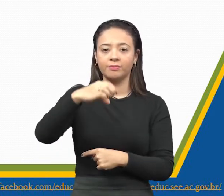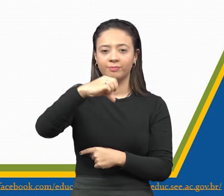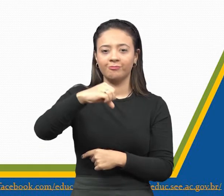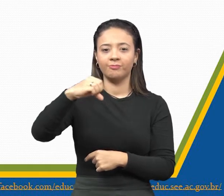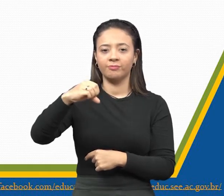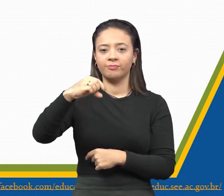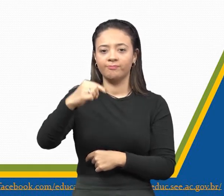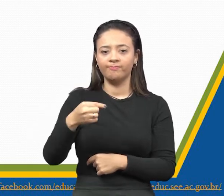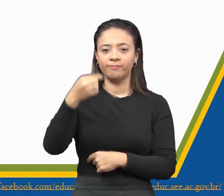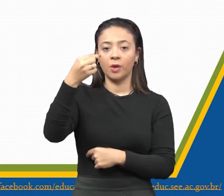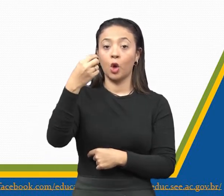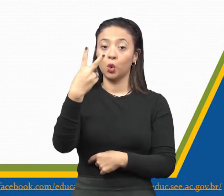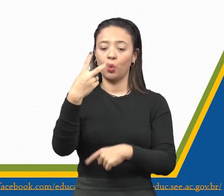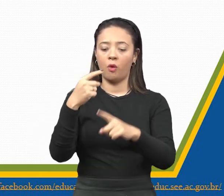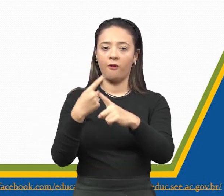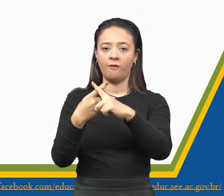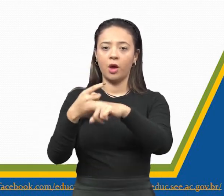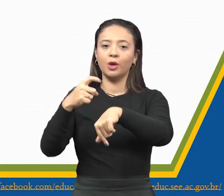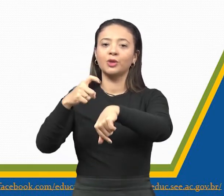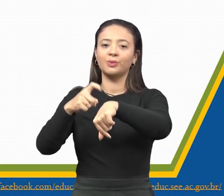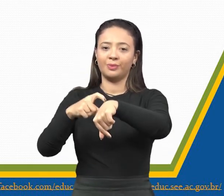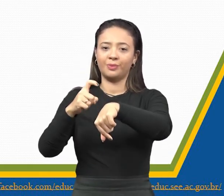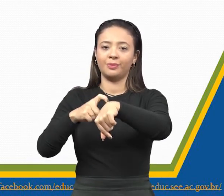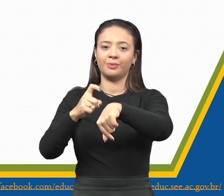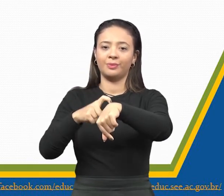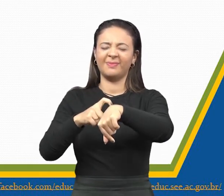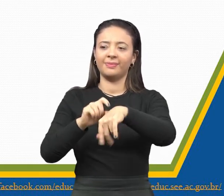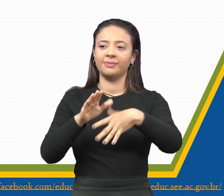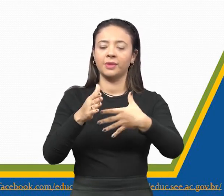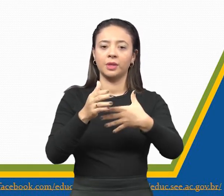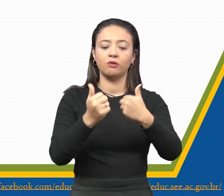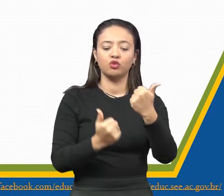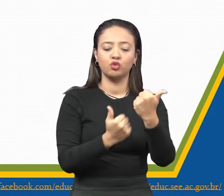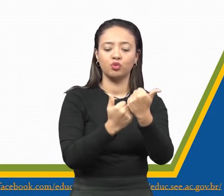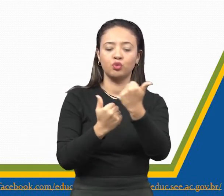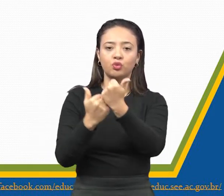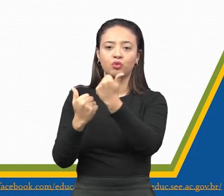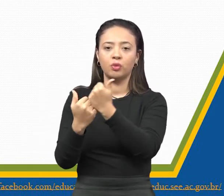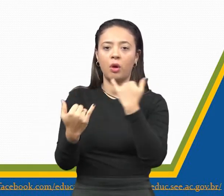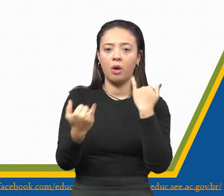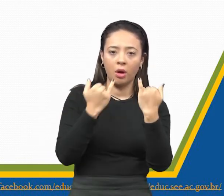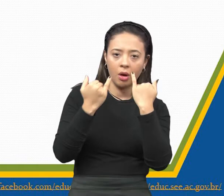por 0,99 elevado a 2 vezes o tempo.